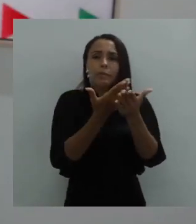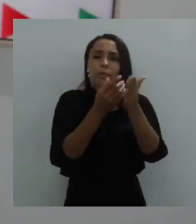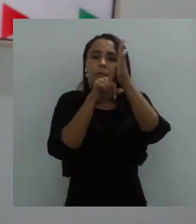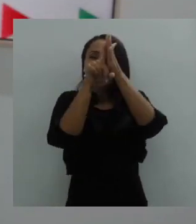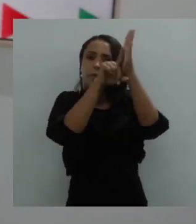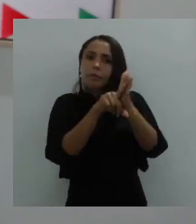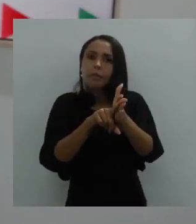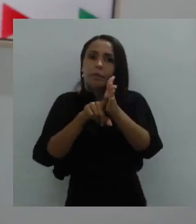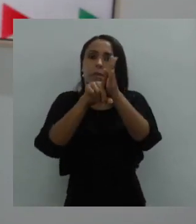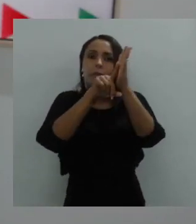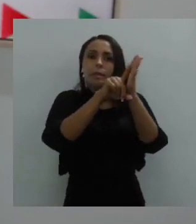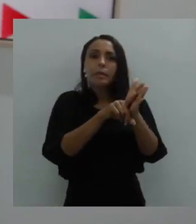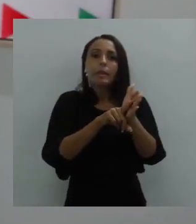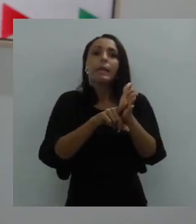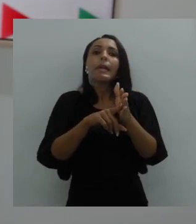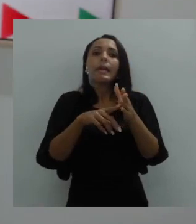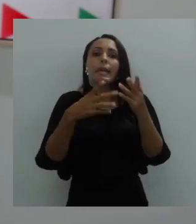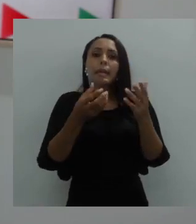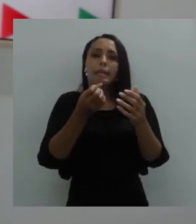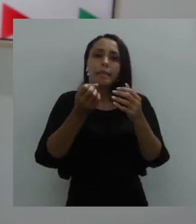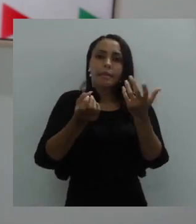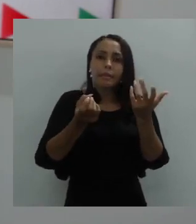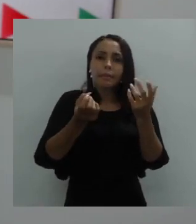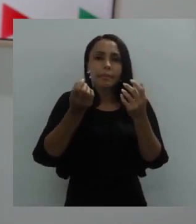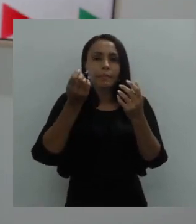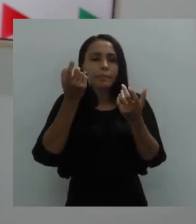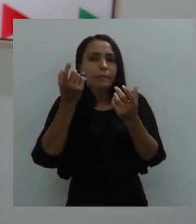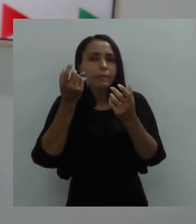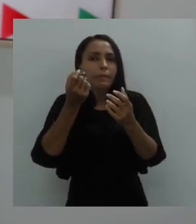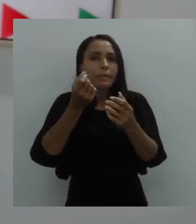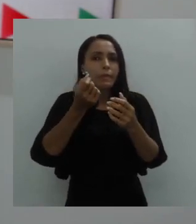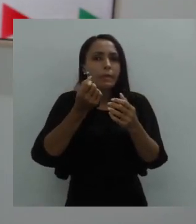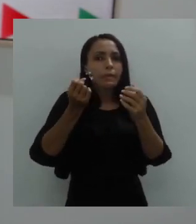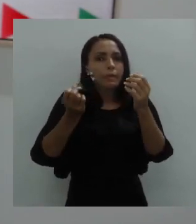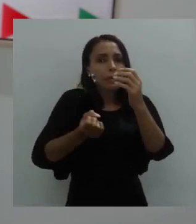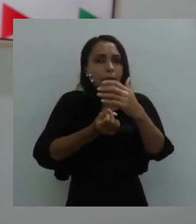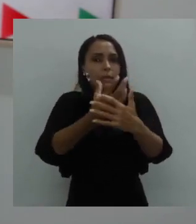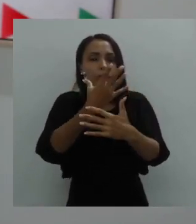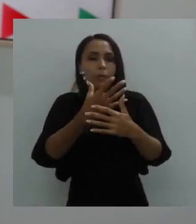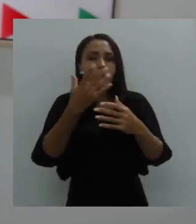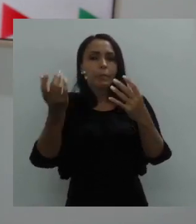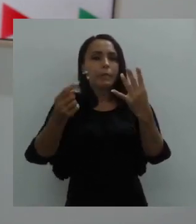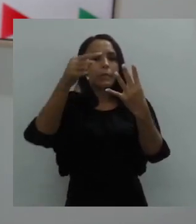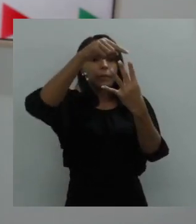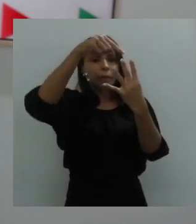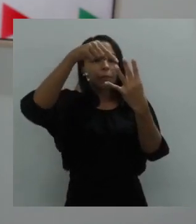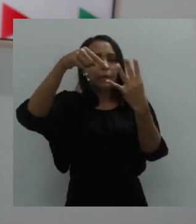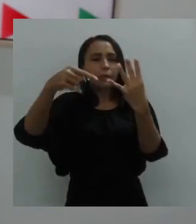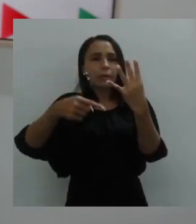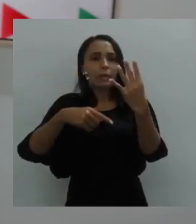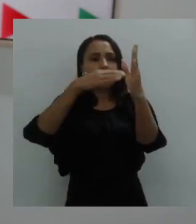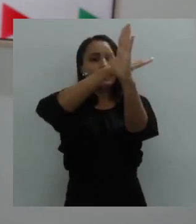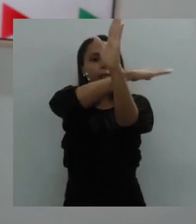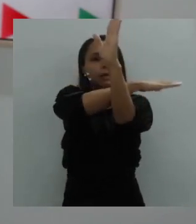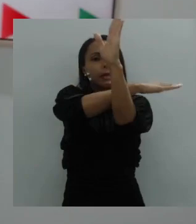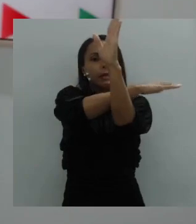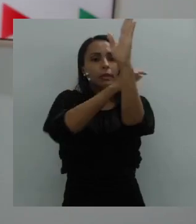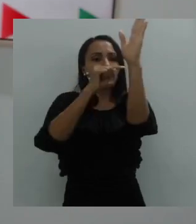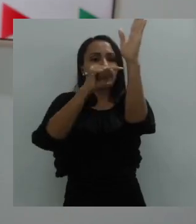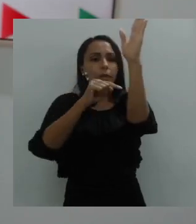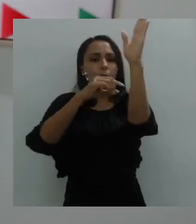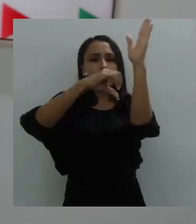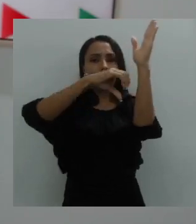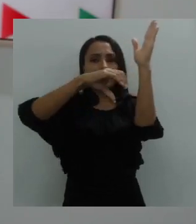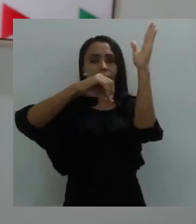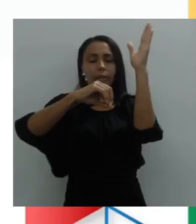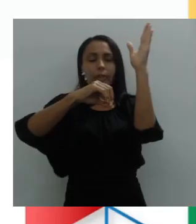descobriu lá que o plano cartesiano ele é formado por 4 quadrantes, cada quadrante formando ângulos de 90